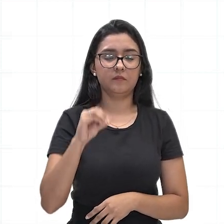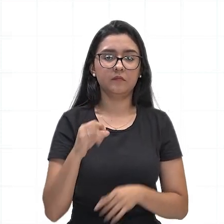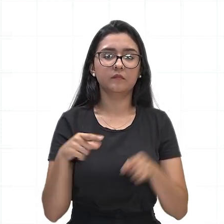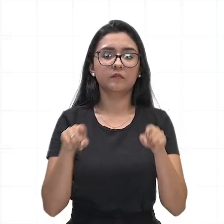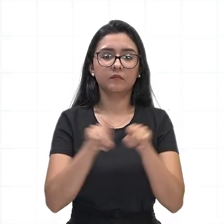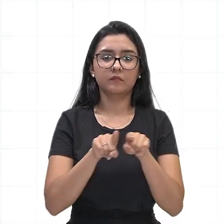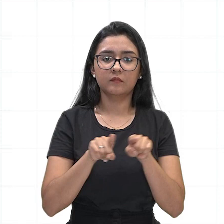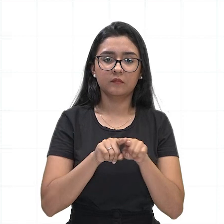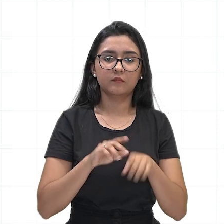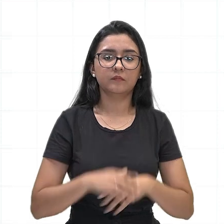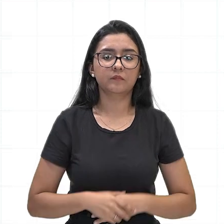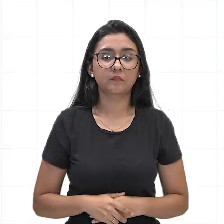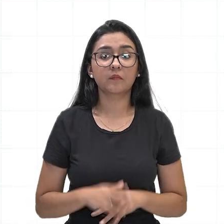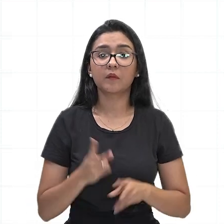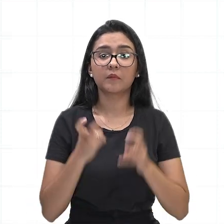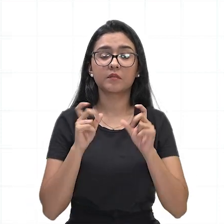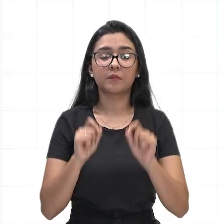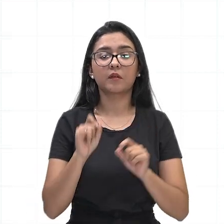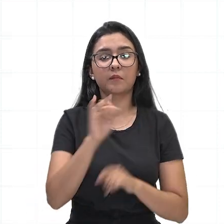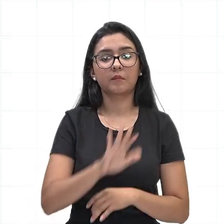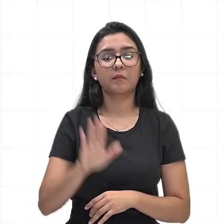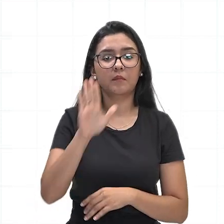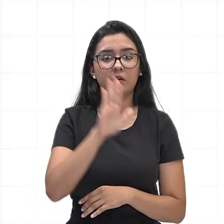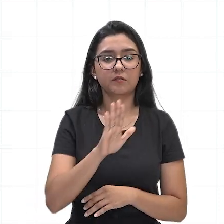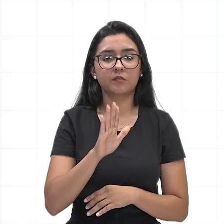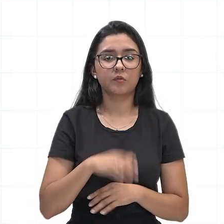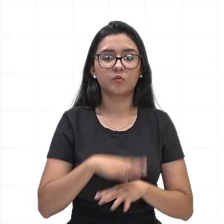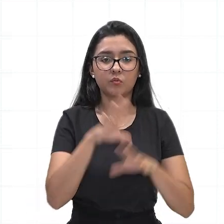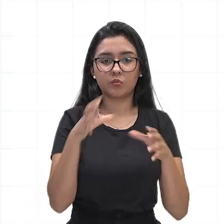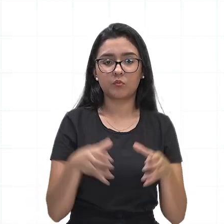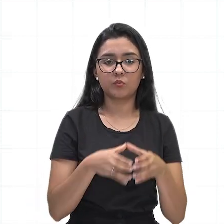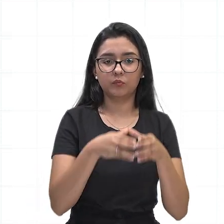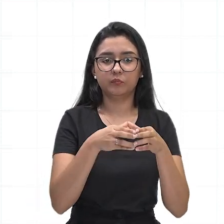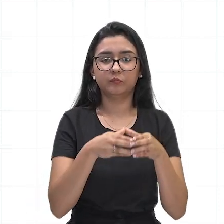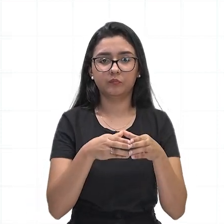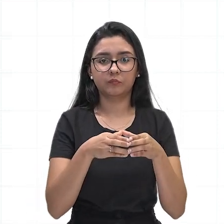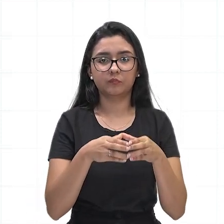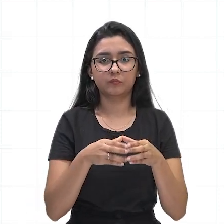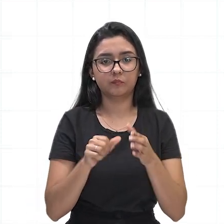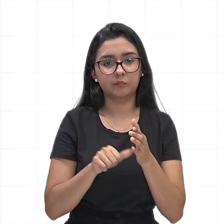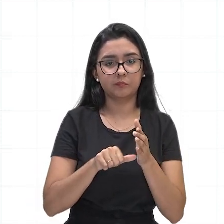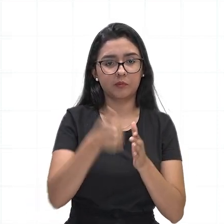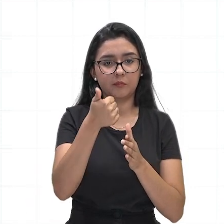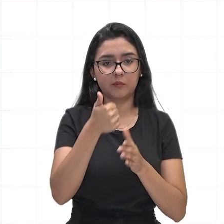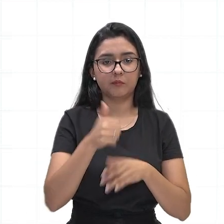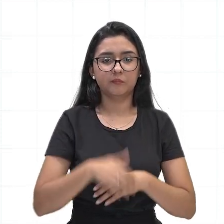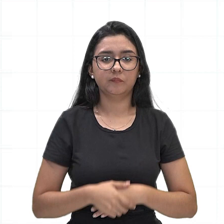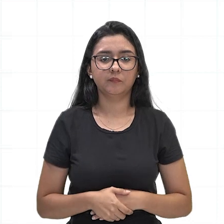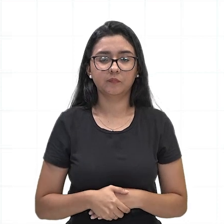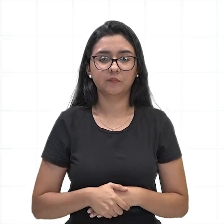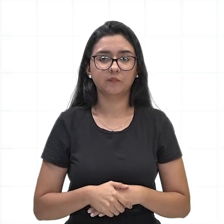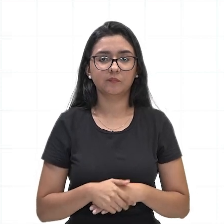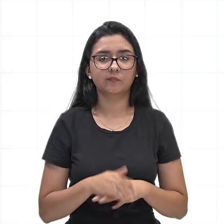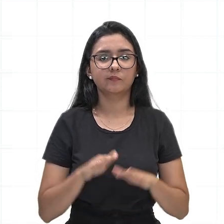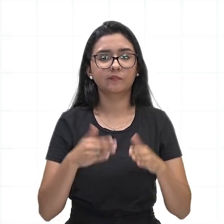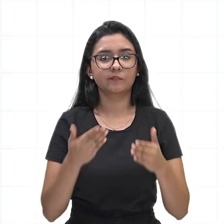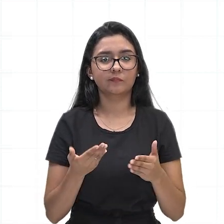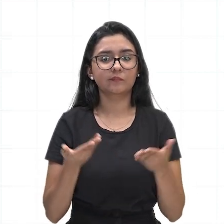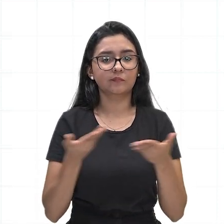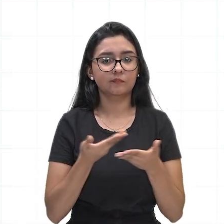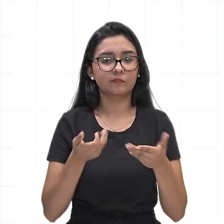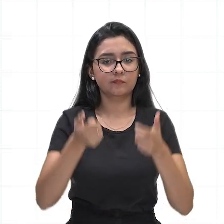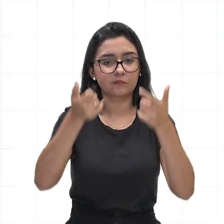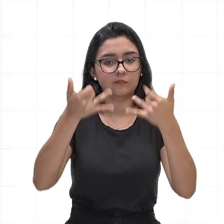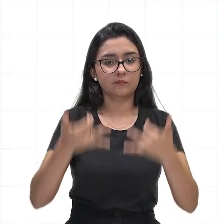dos antozoários. Então, observe aí na imagem o grupo dos cifozoários. São esses que nós